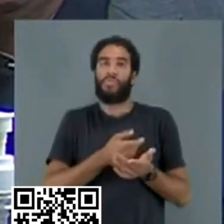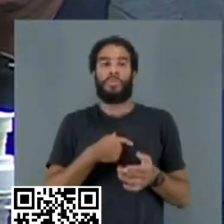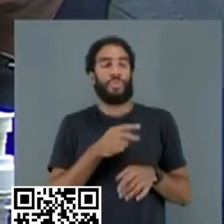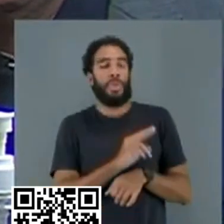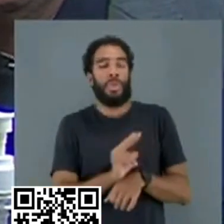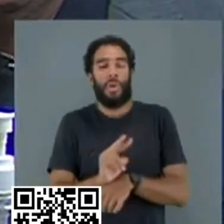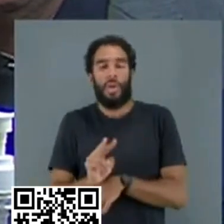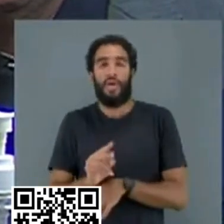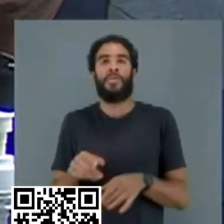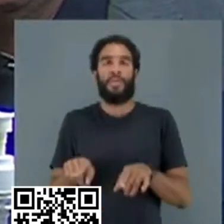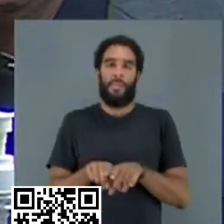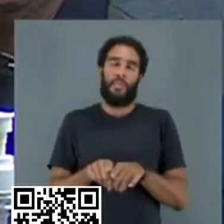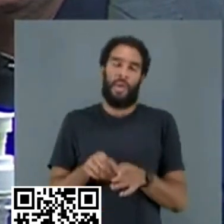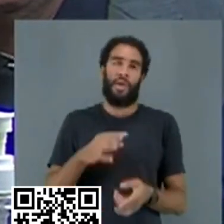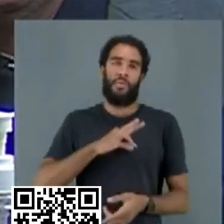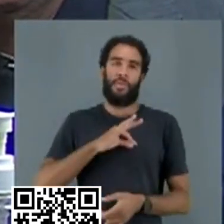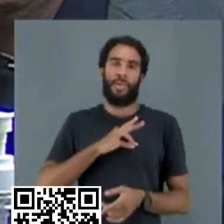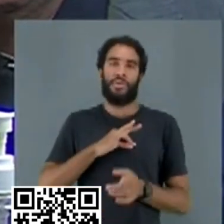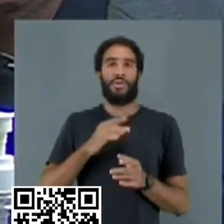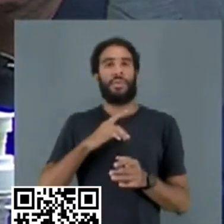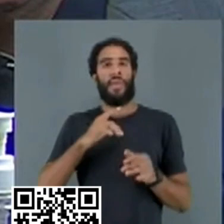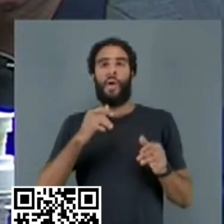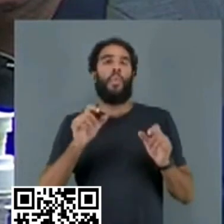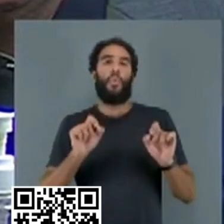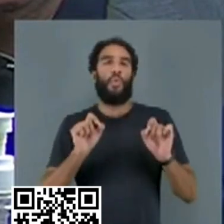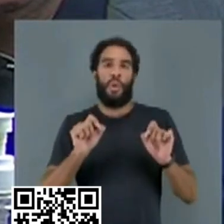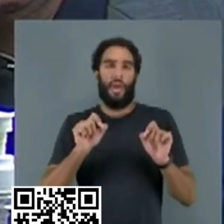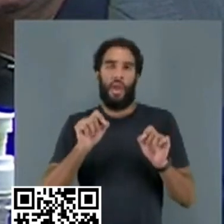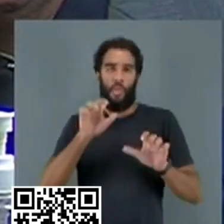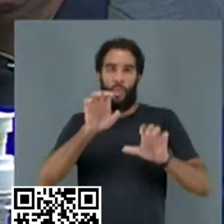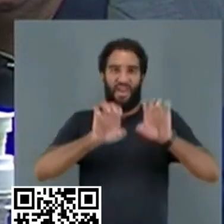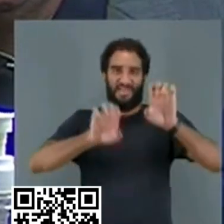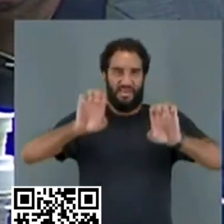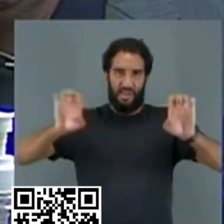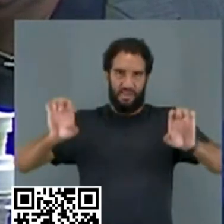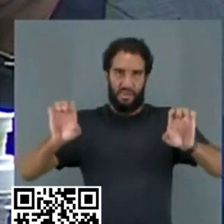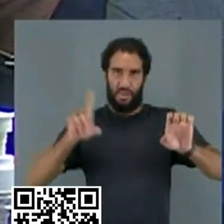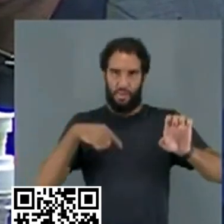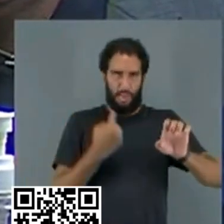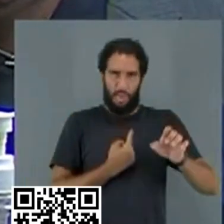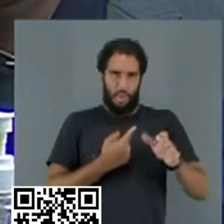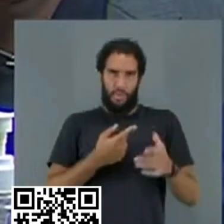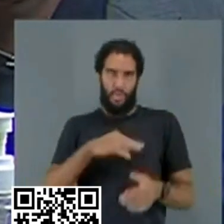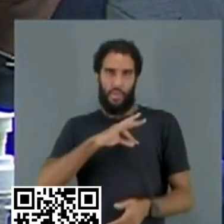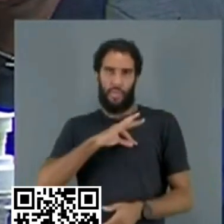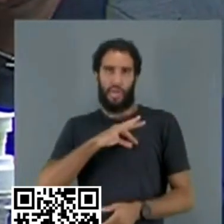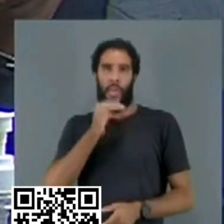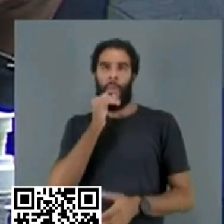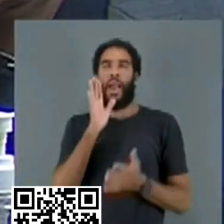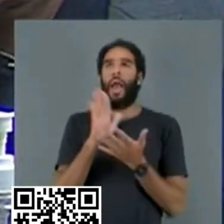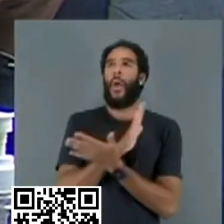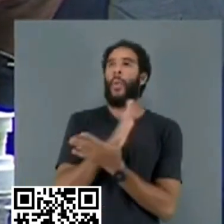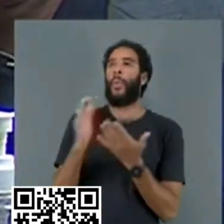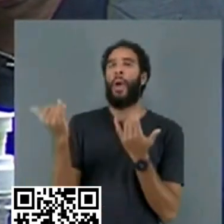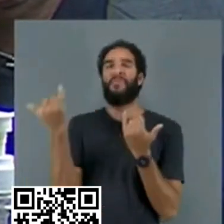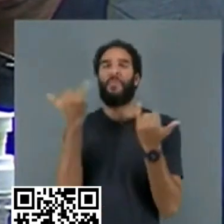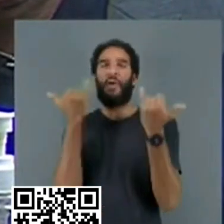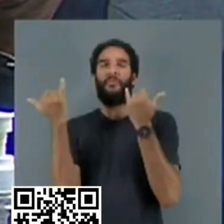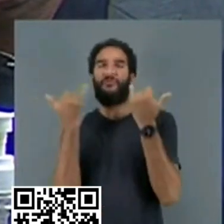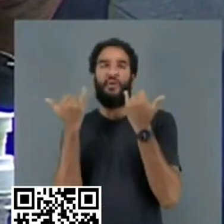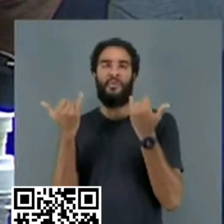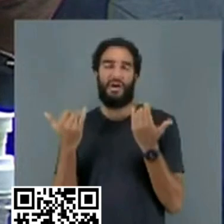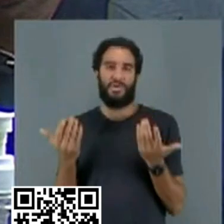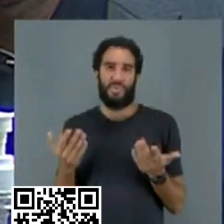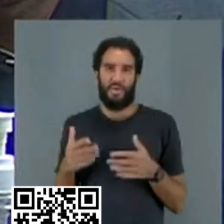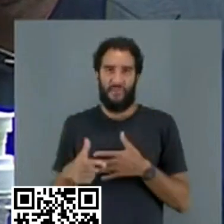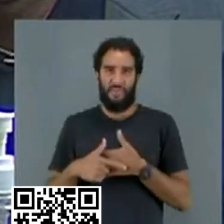ostensivas trabalham com georreferenciamento e estatística. Nós não somos uma polícia judiciária que tem algumas informações privilegiadas em razão da